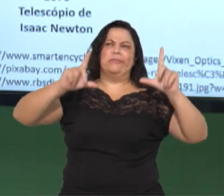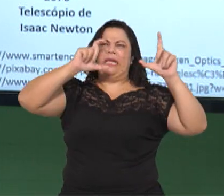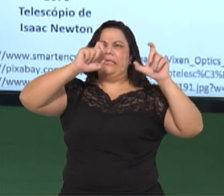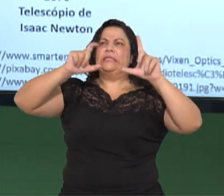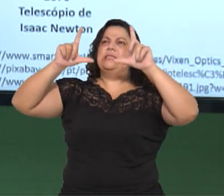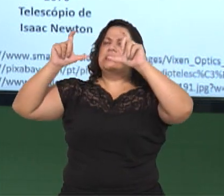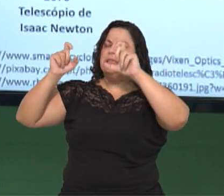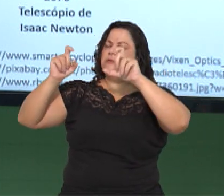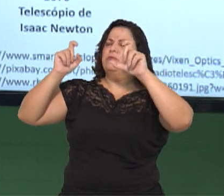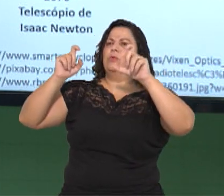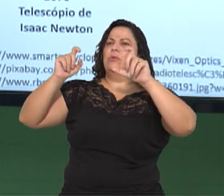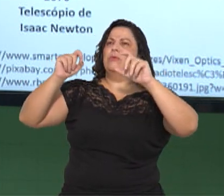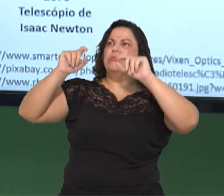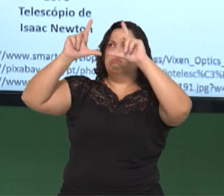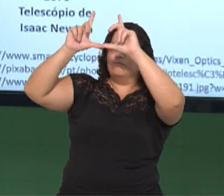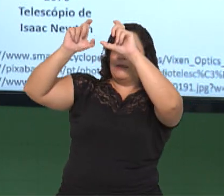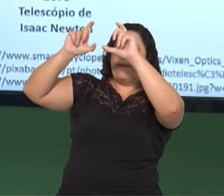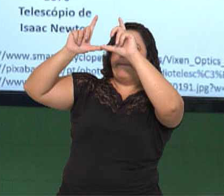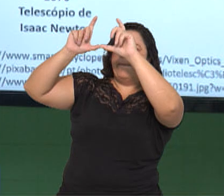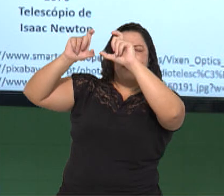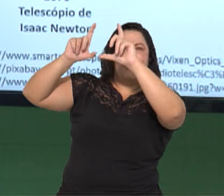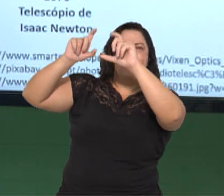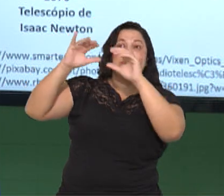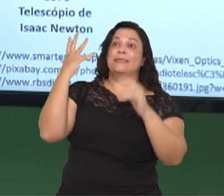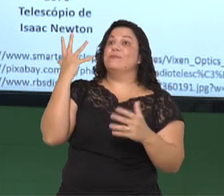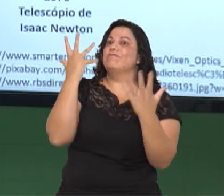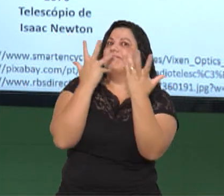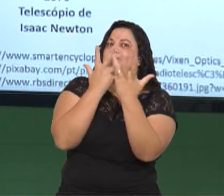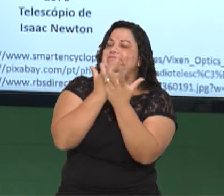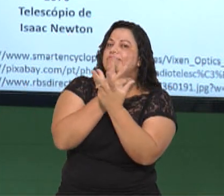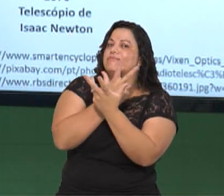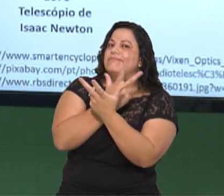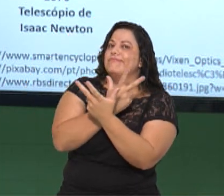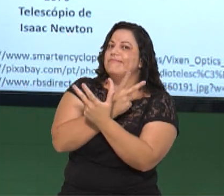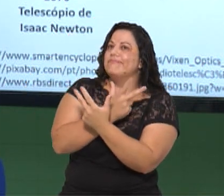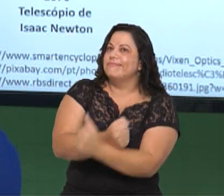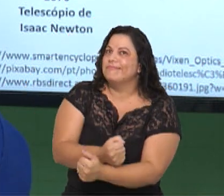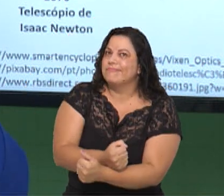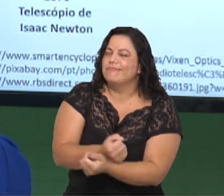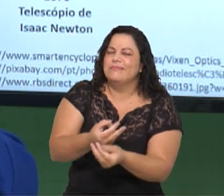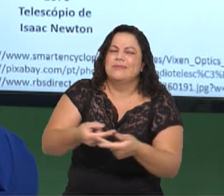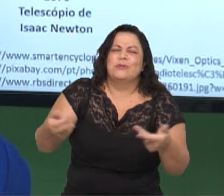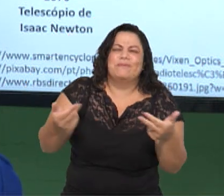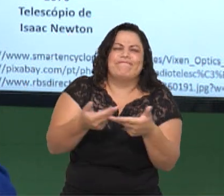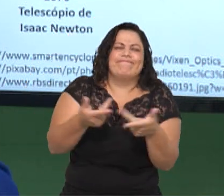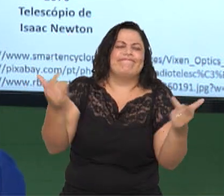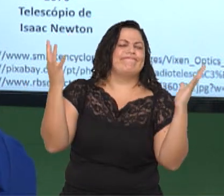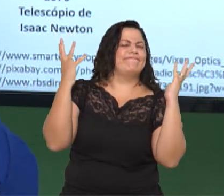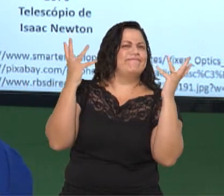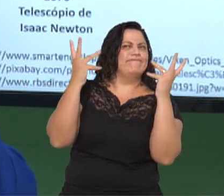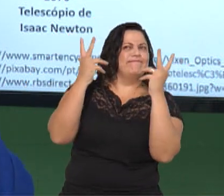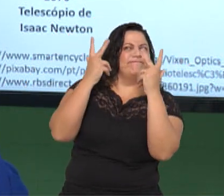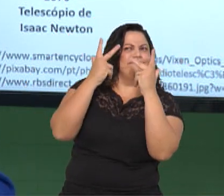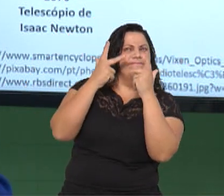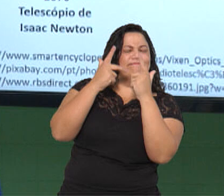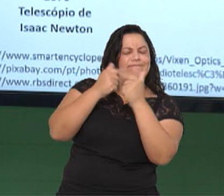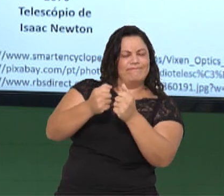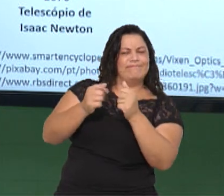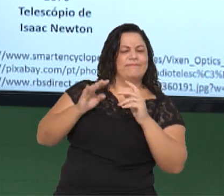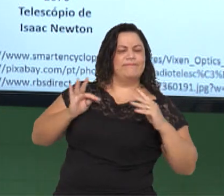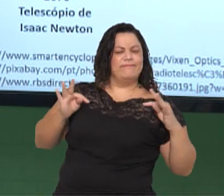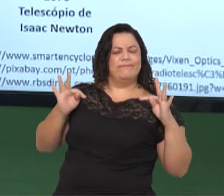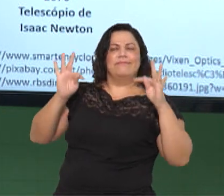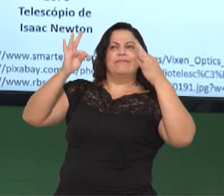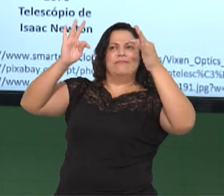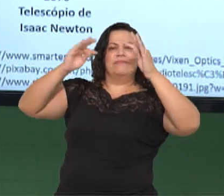que são retiradas por esse satélite são muito bonitas. Elas têm uma qualidade visual muito bonita, então é de alta definição.